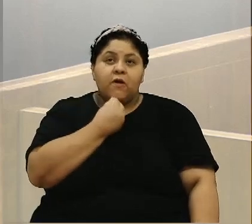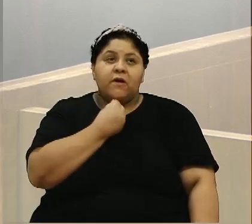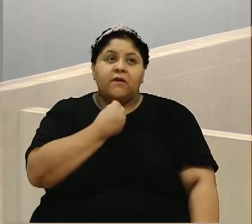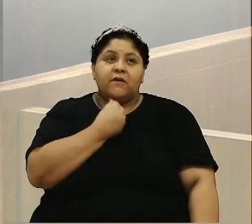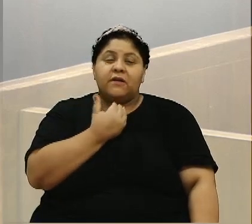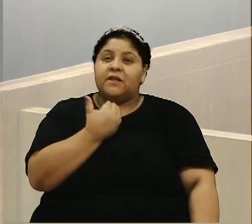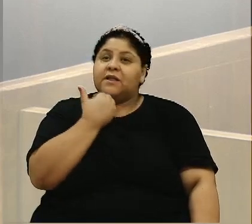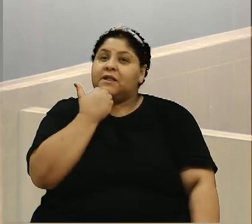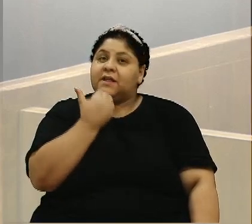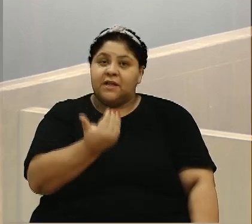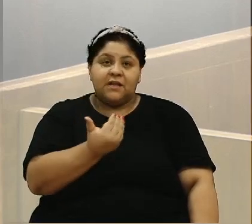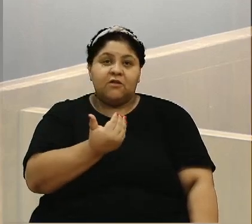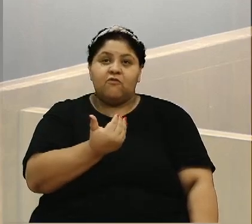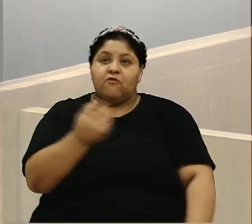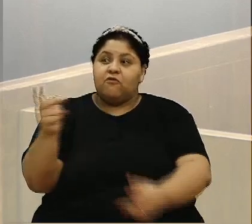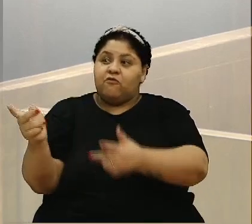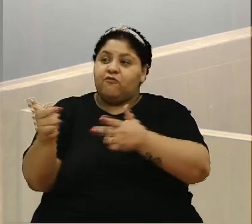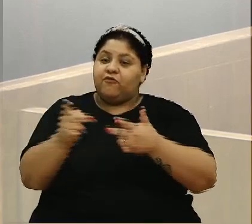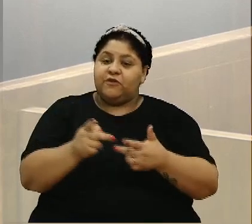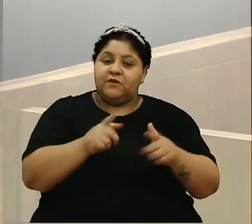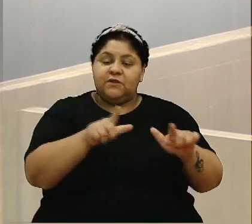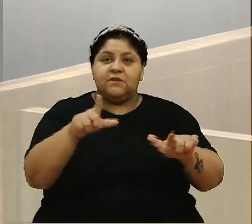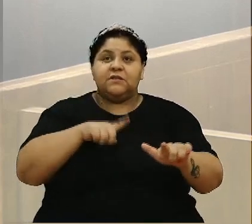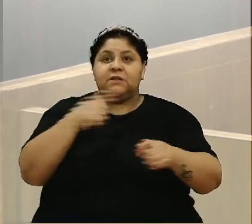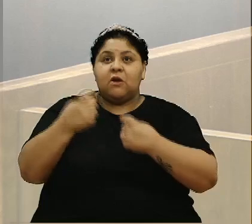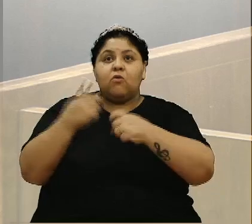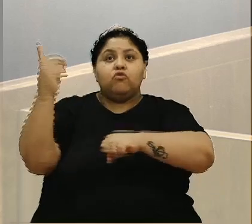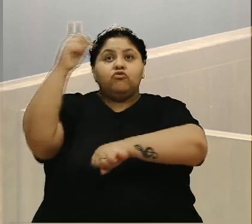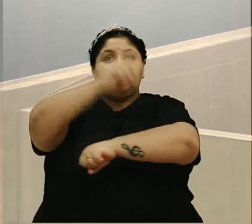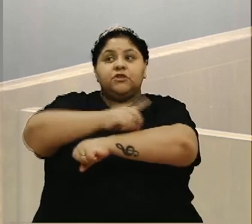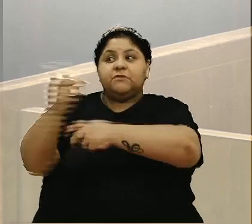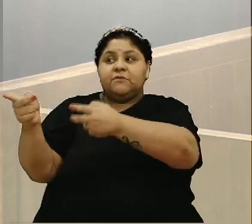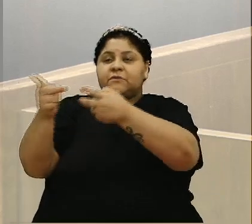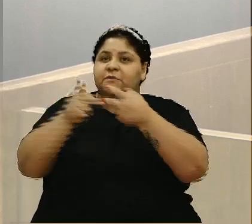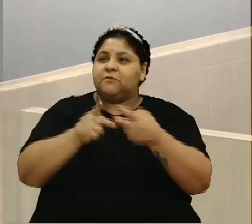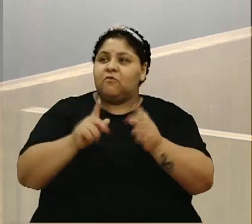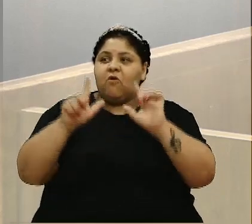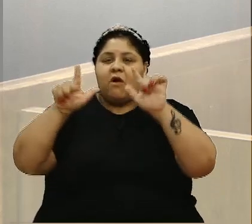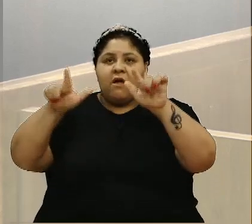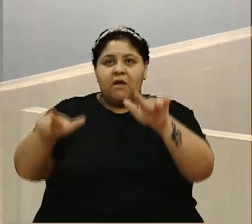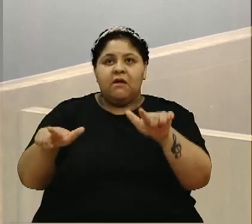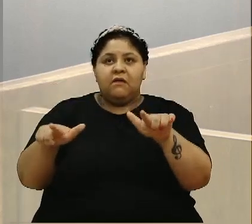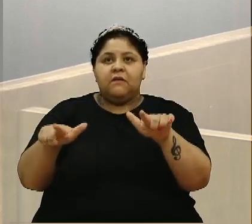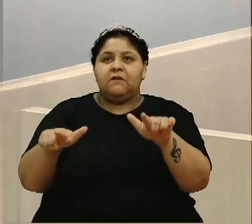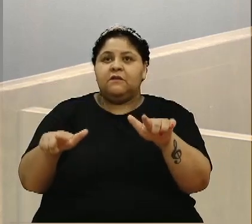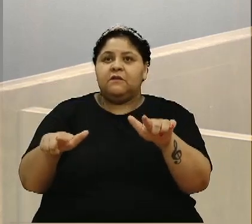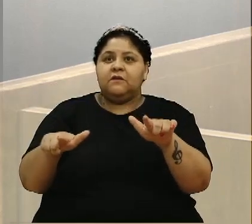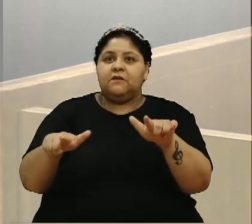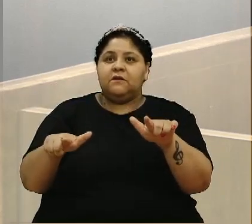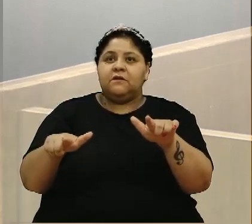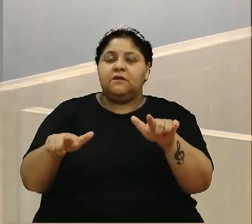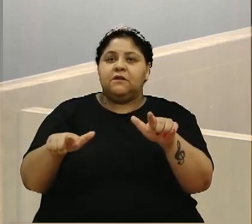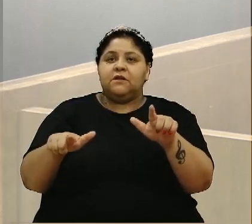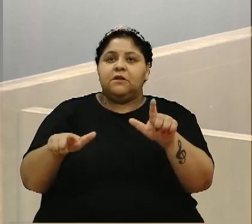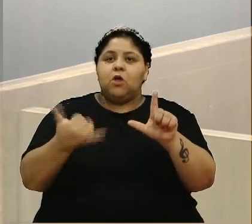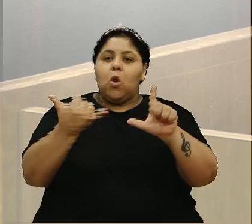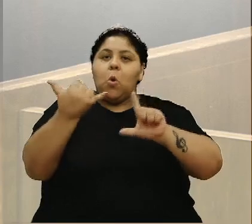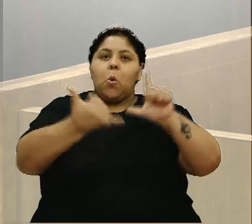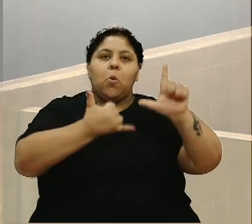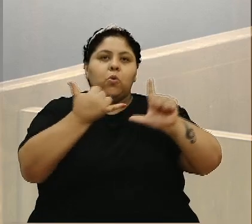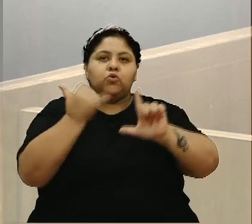ainda não foi nesse espaço, tem alguns dias para ir lá visitar. É um espaço lúdico,